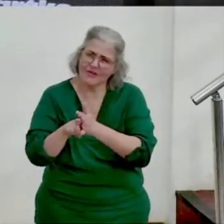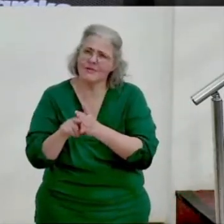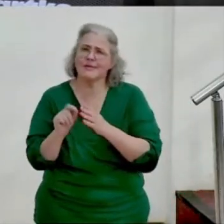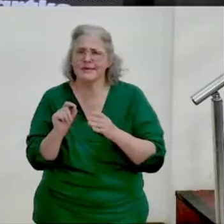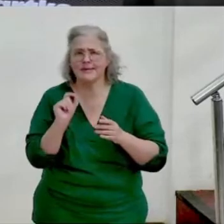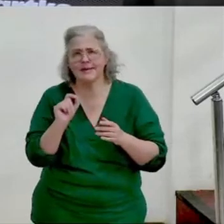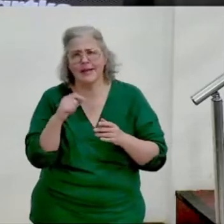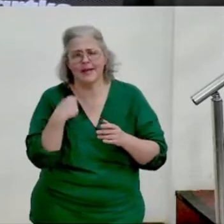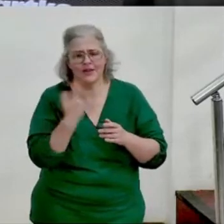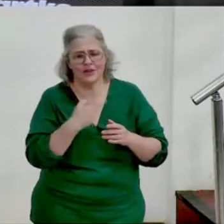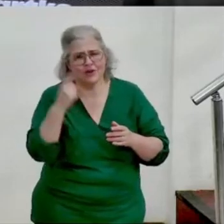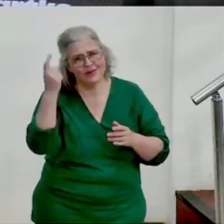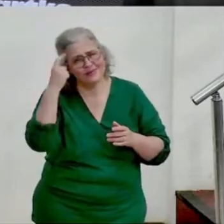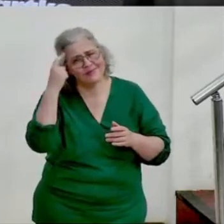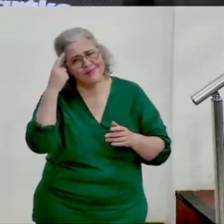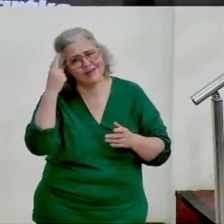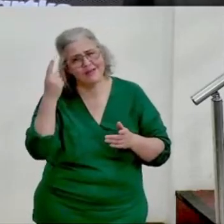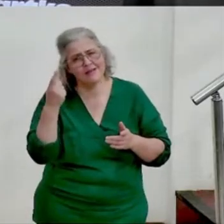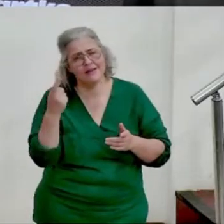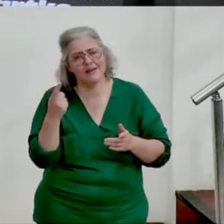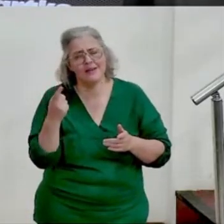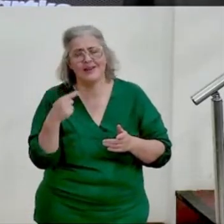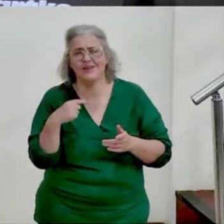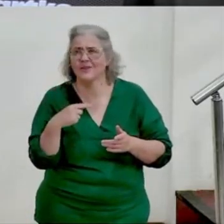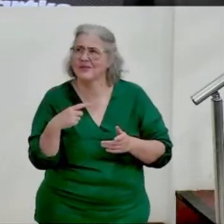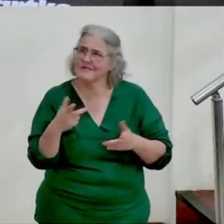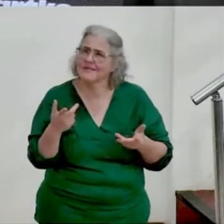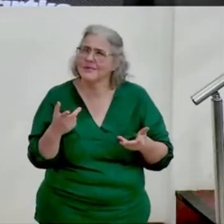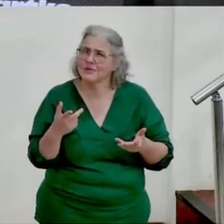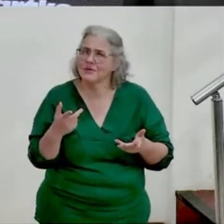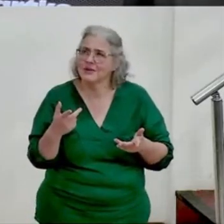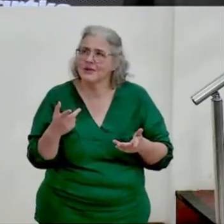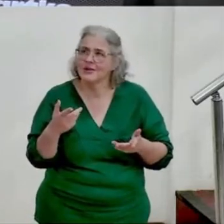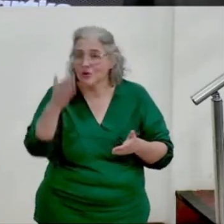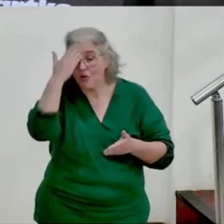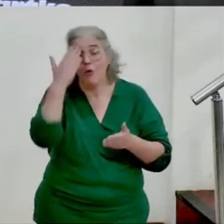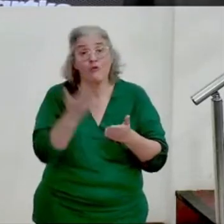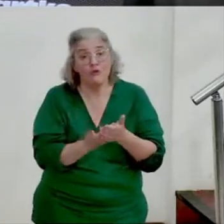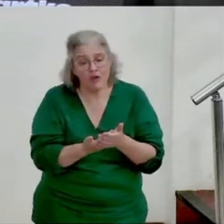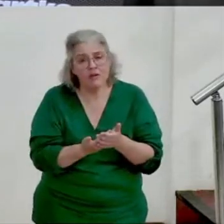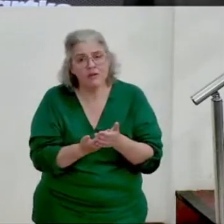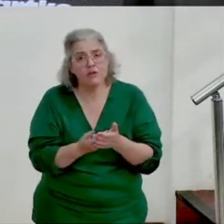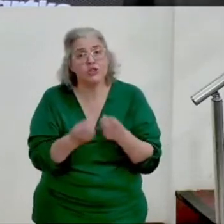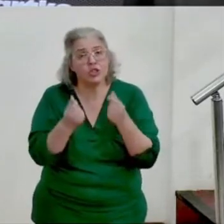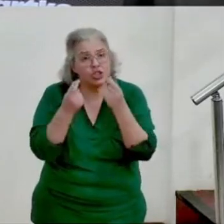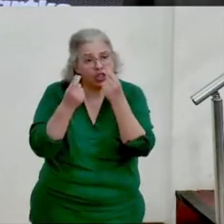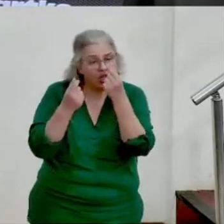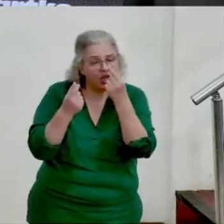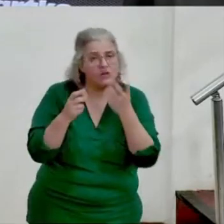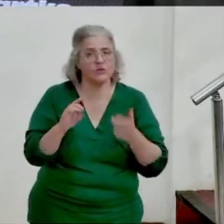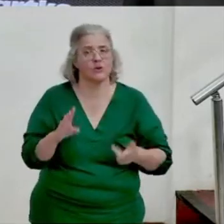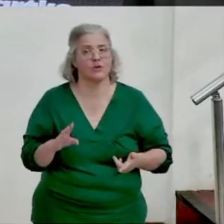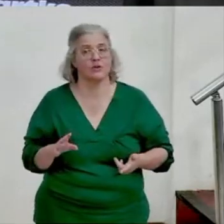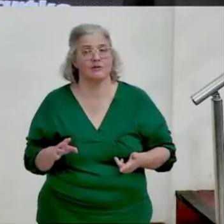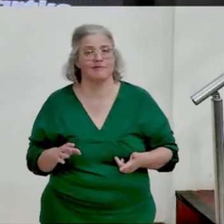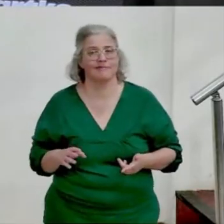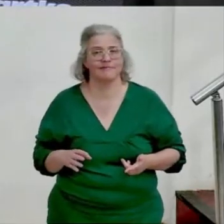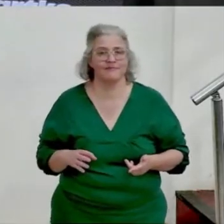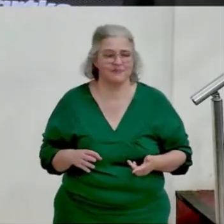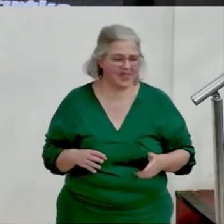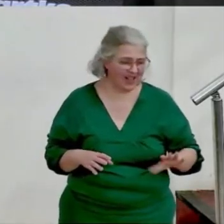Será que o que me faz descansar em paz me dentro e logo pego no sono, porque a minha conta bancária está